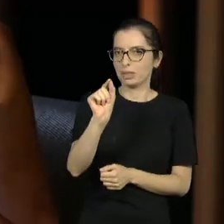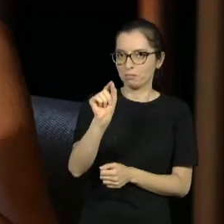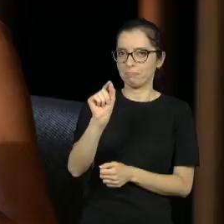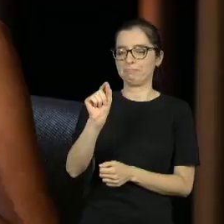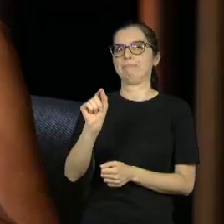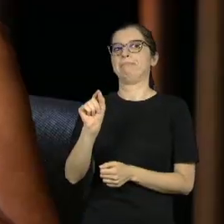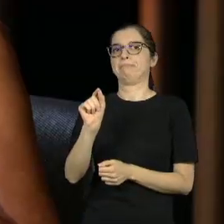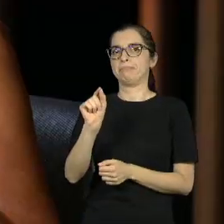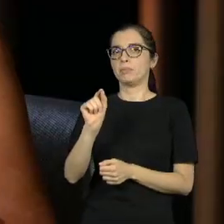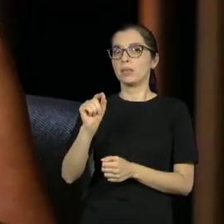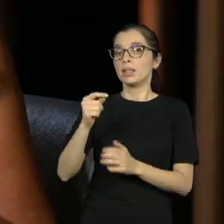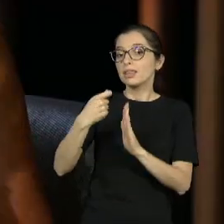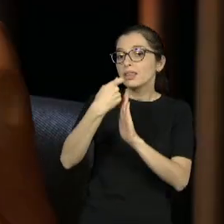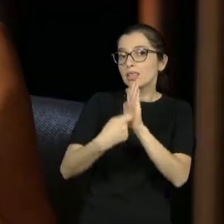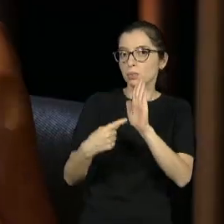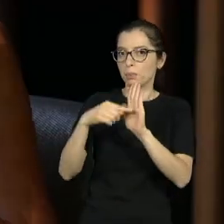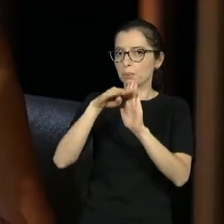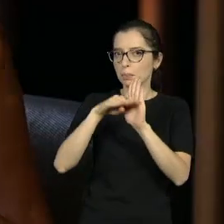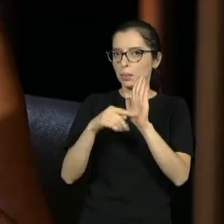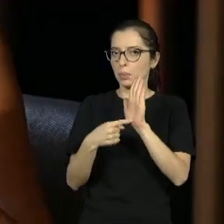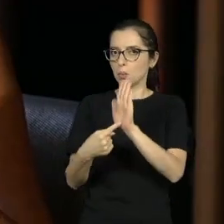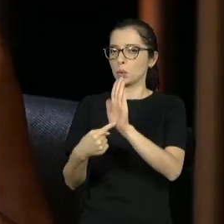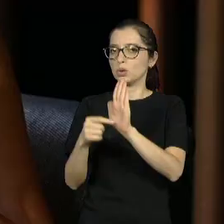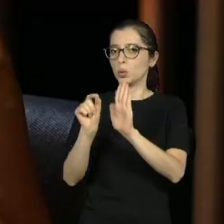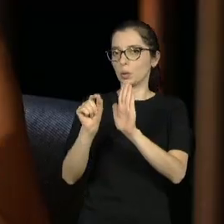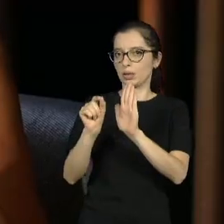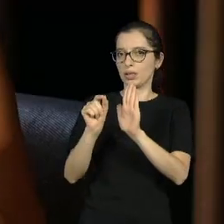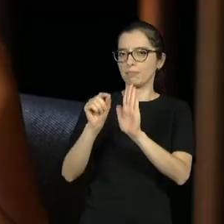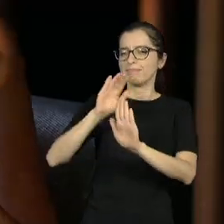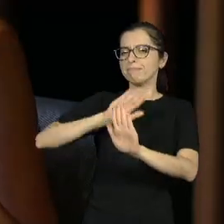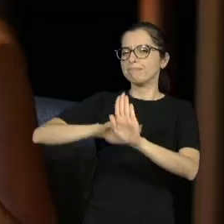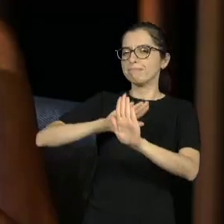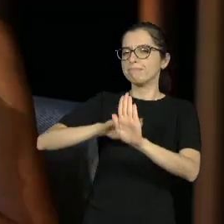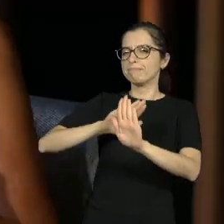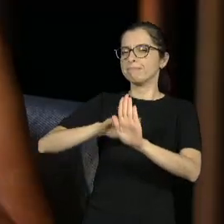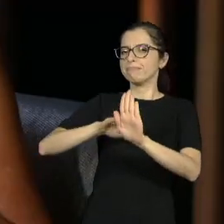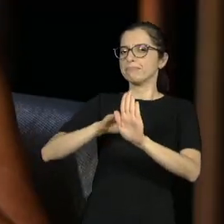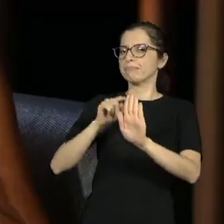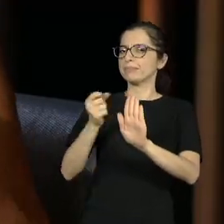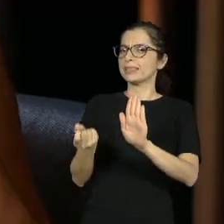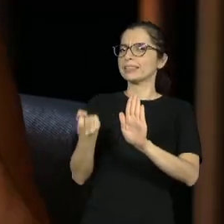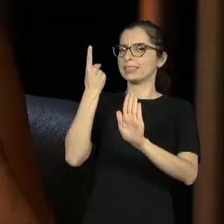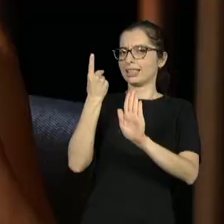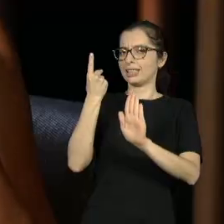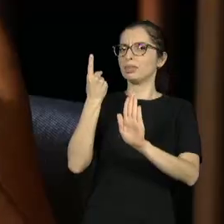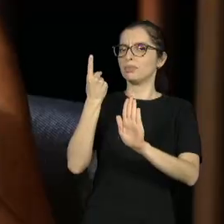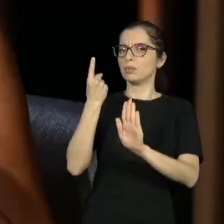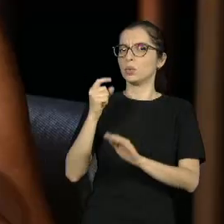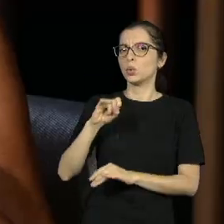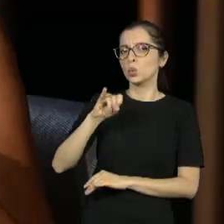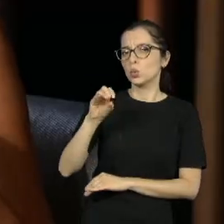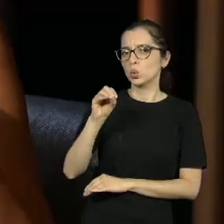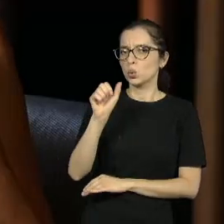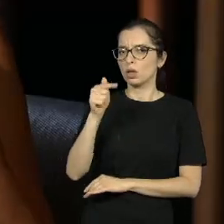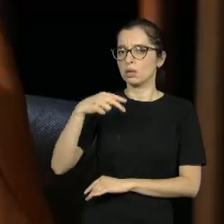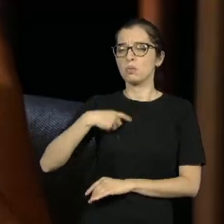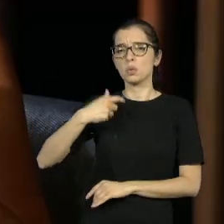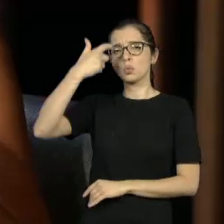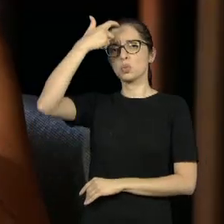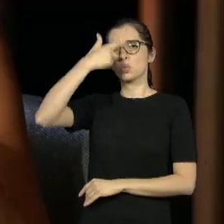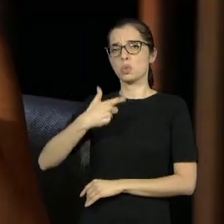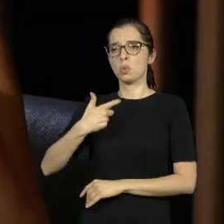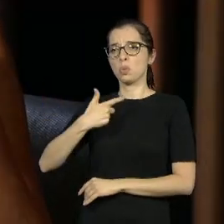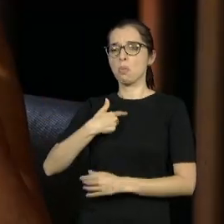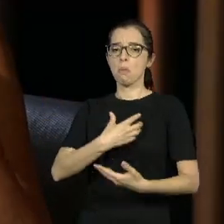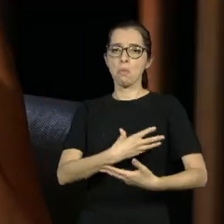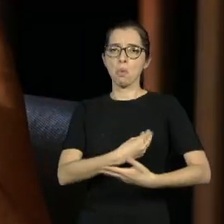mas ele mesmo nesse texto tem uma posição muito brasileira porque ele pega e fala eu que tomei o